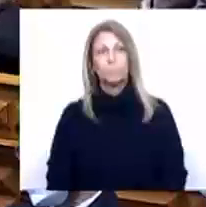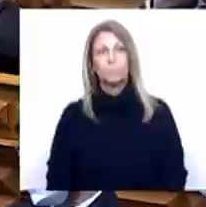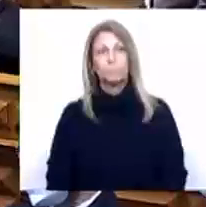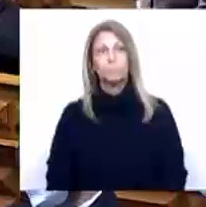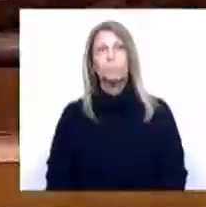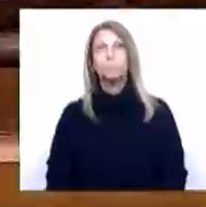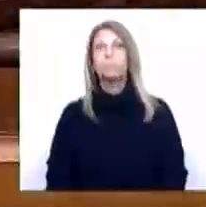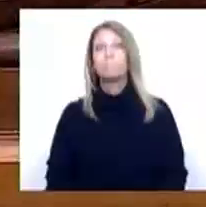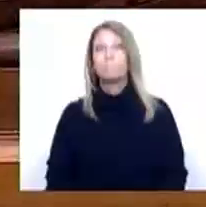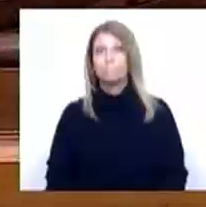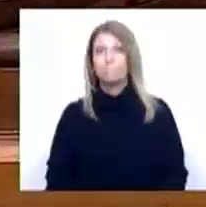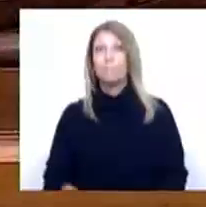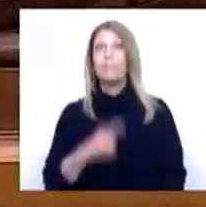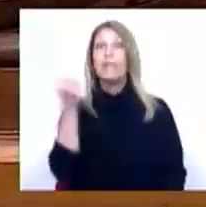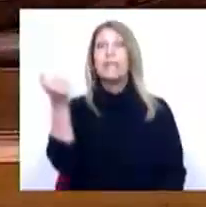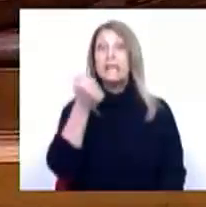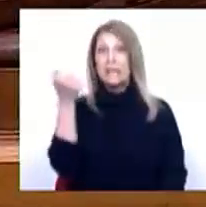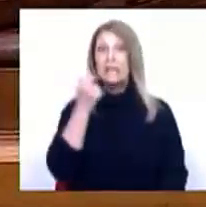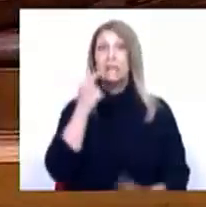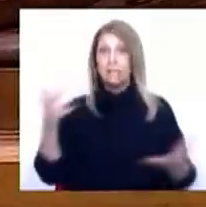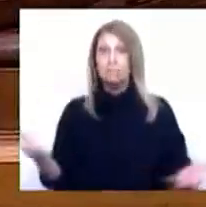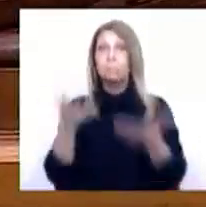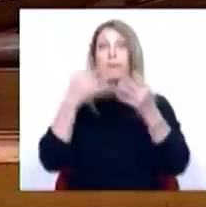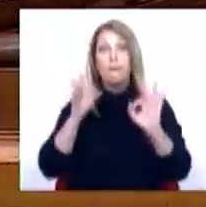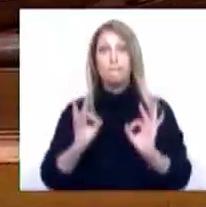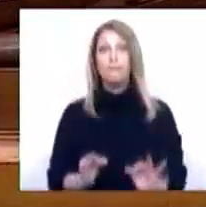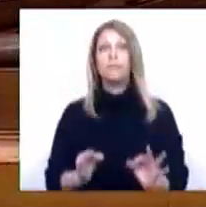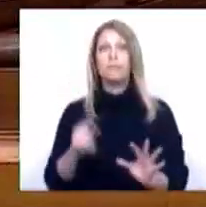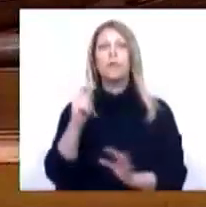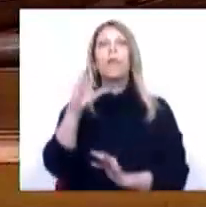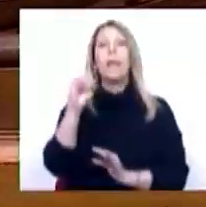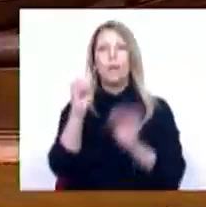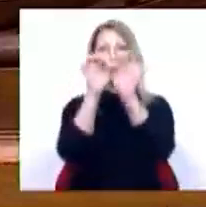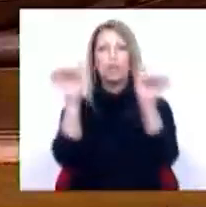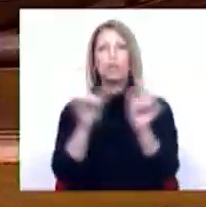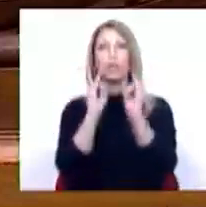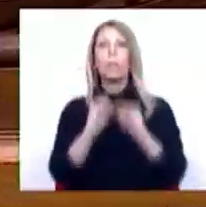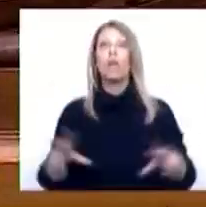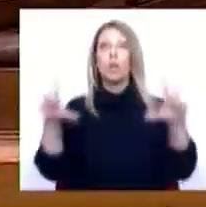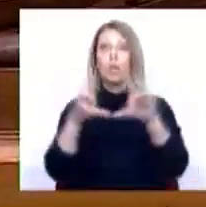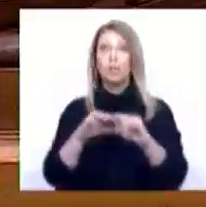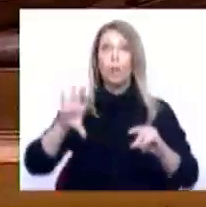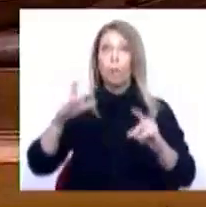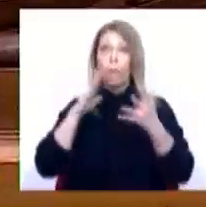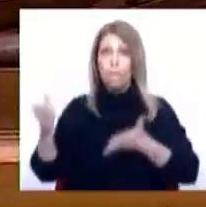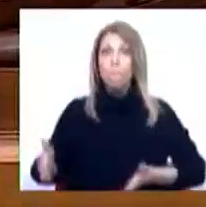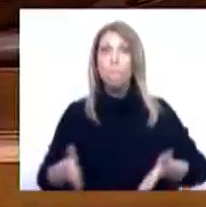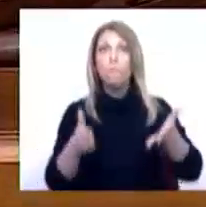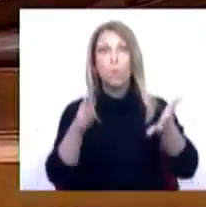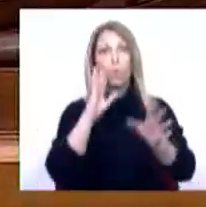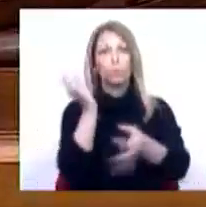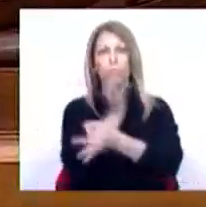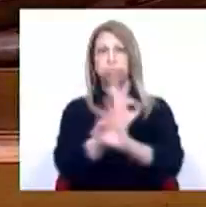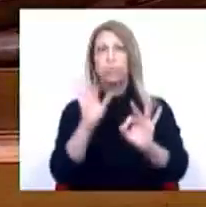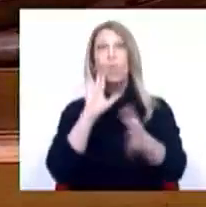A quinta grande alavanca que é decisiva é o ecossistema de inovação. O país fez um percurso admirável nos últimos